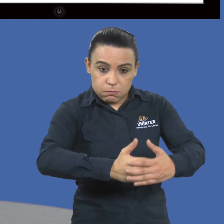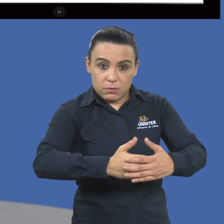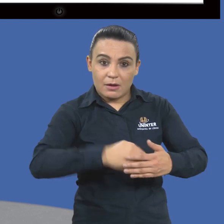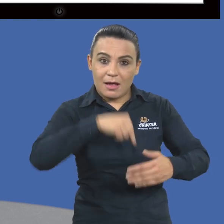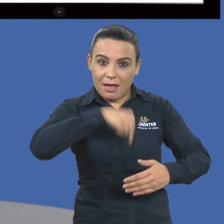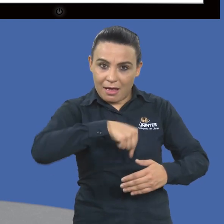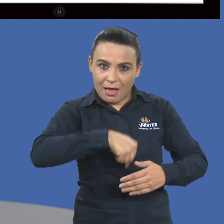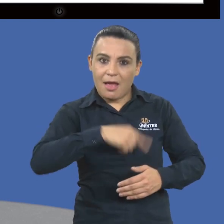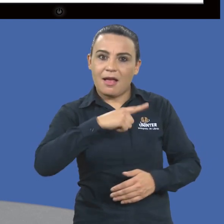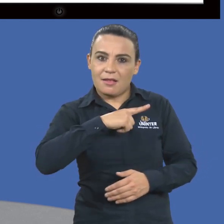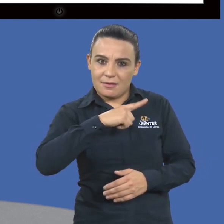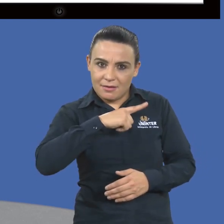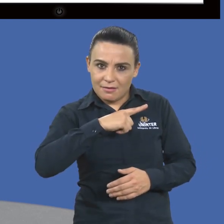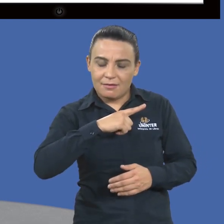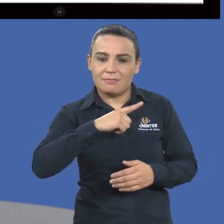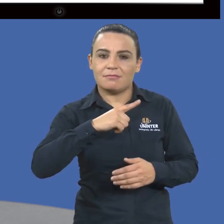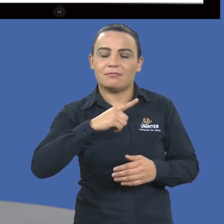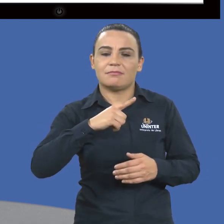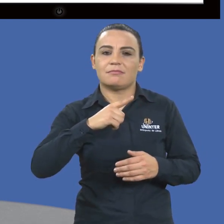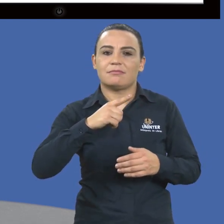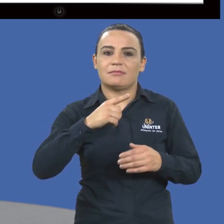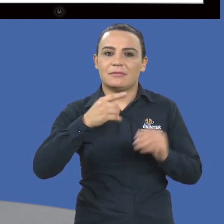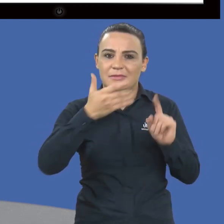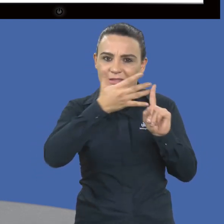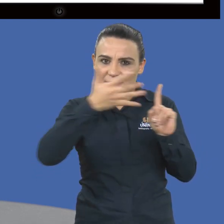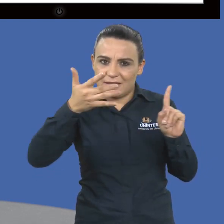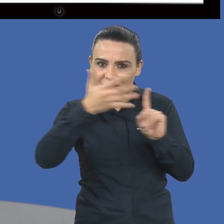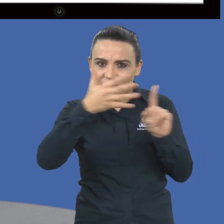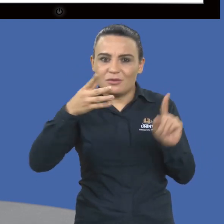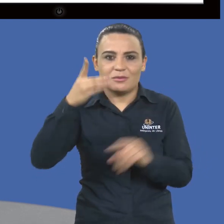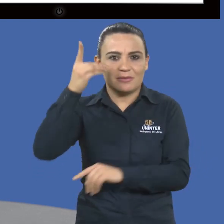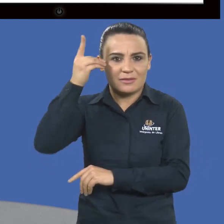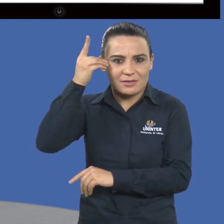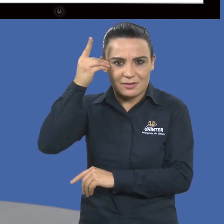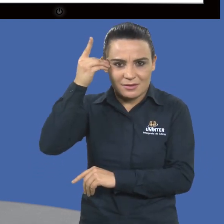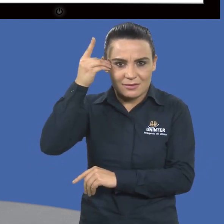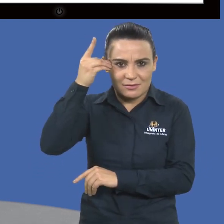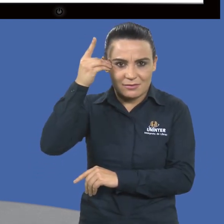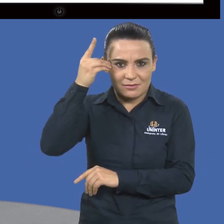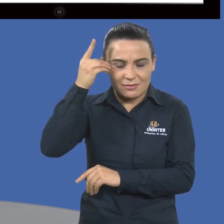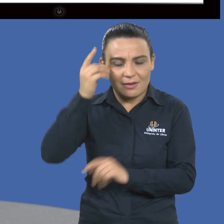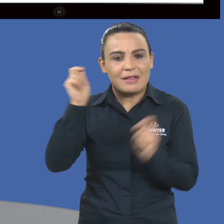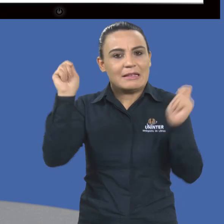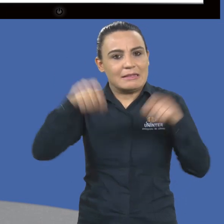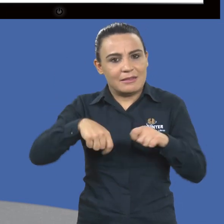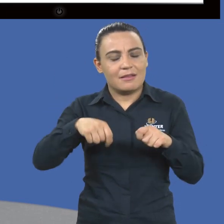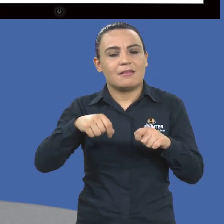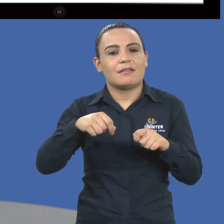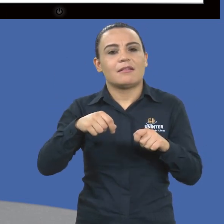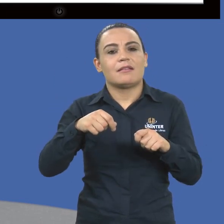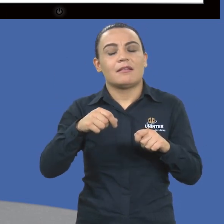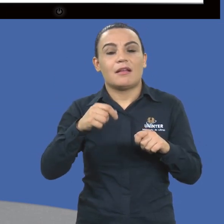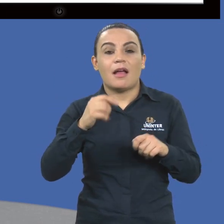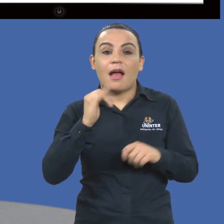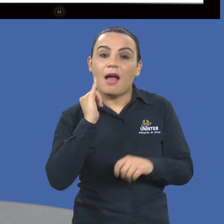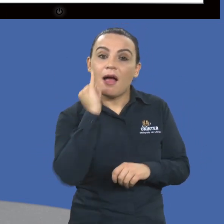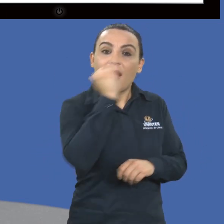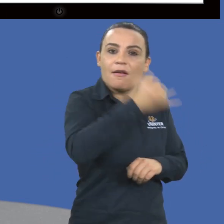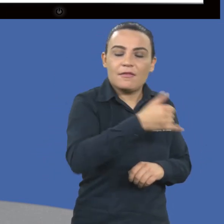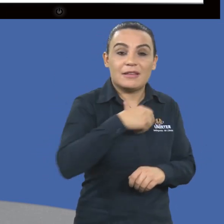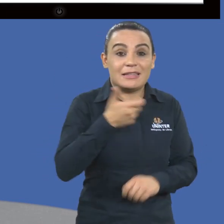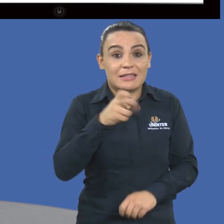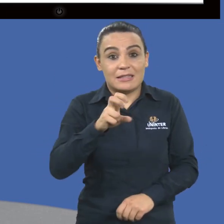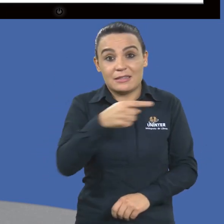se preparar para receber esse filho especial. Então,